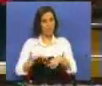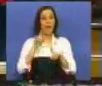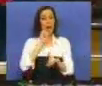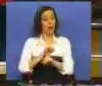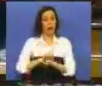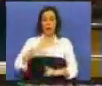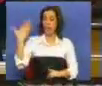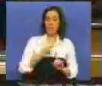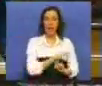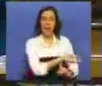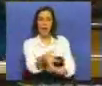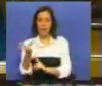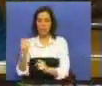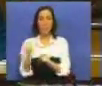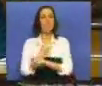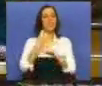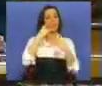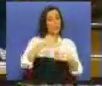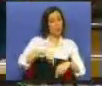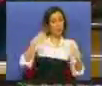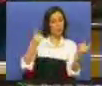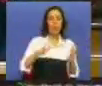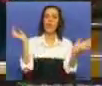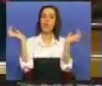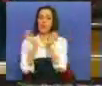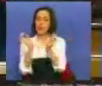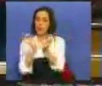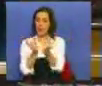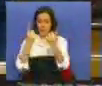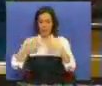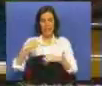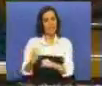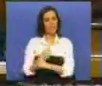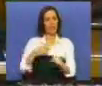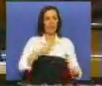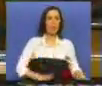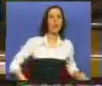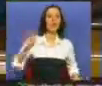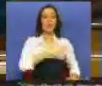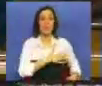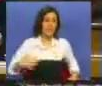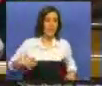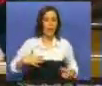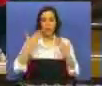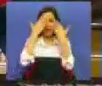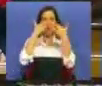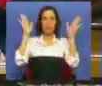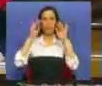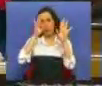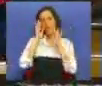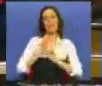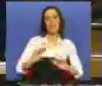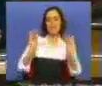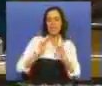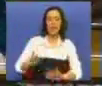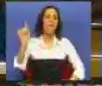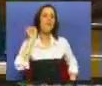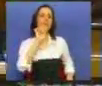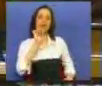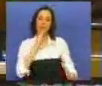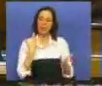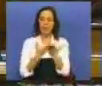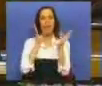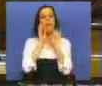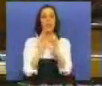esses direitos temos os serviços públicos, a segurança social, o Serviço Nacional de Saúde, a democratização do ensino, a valorização